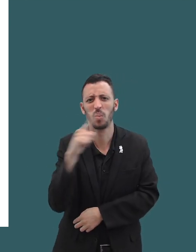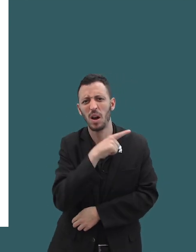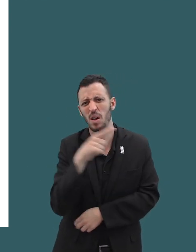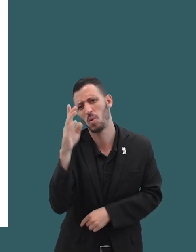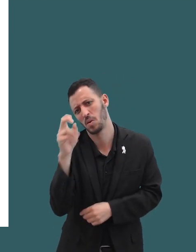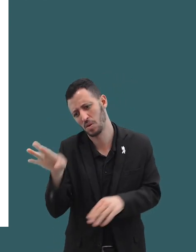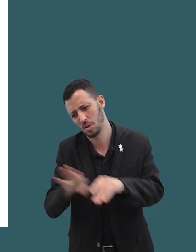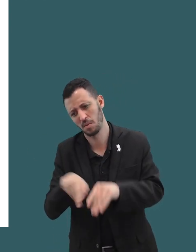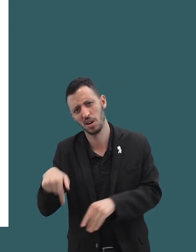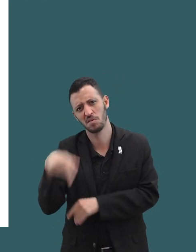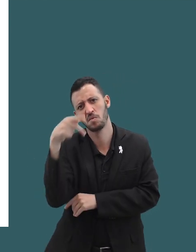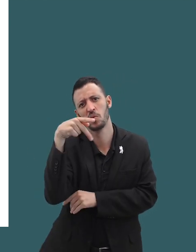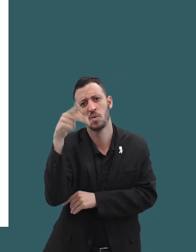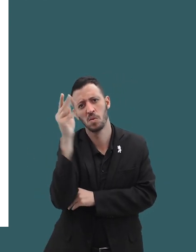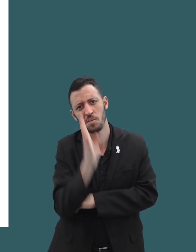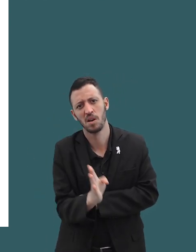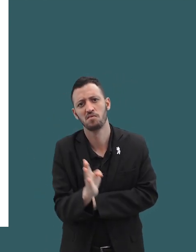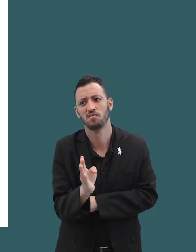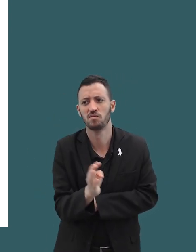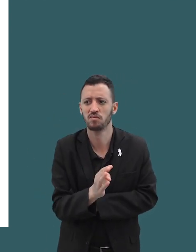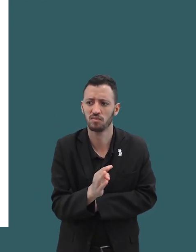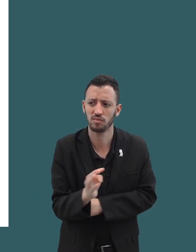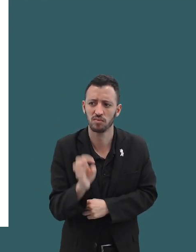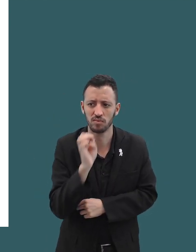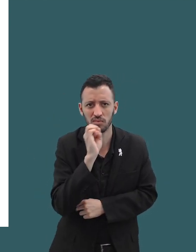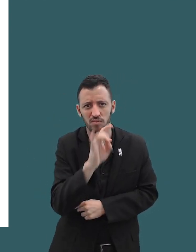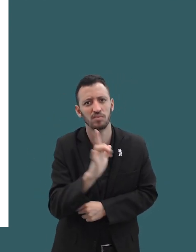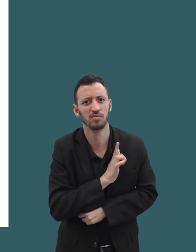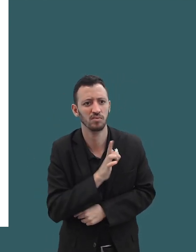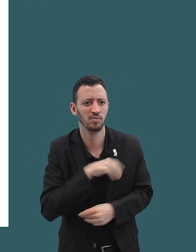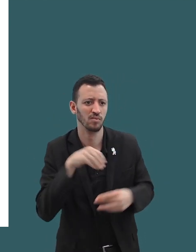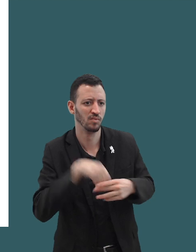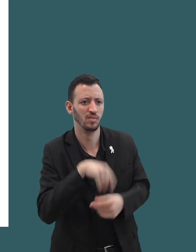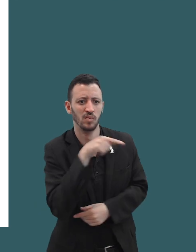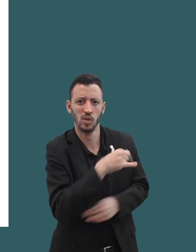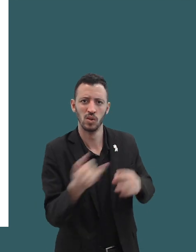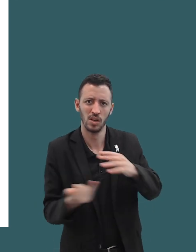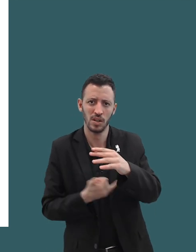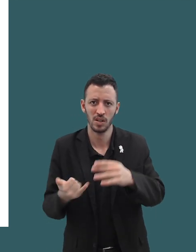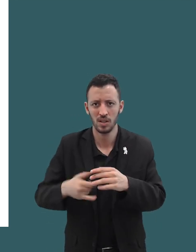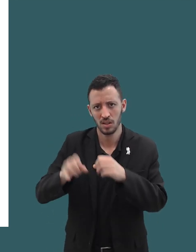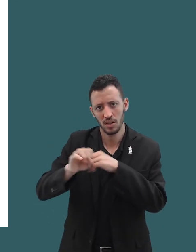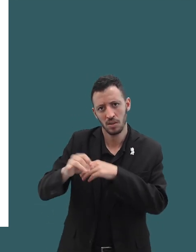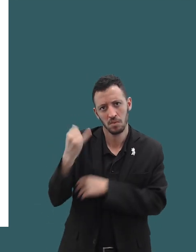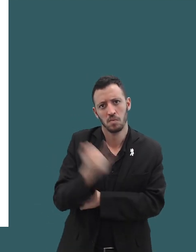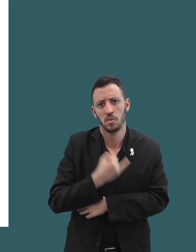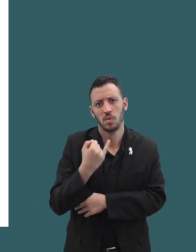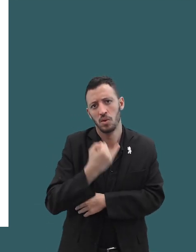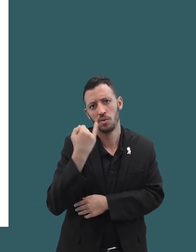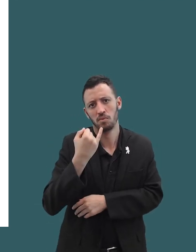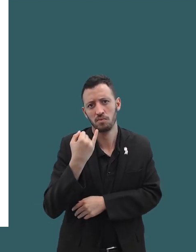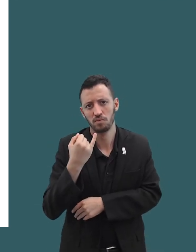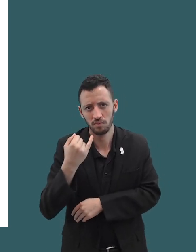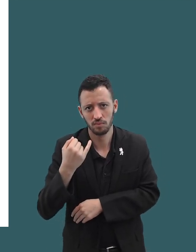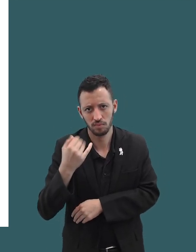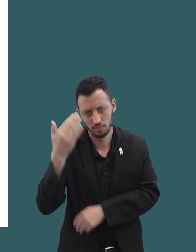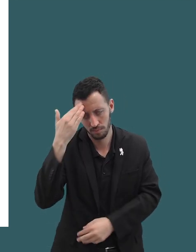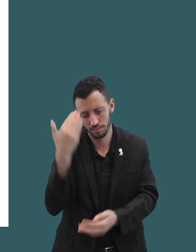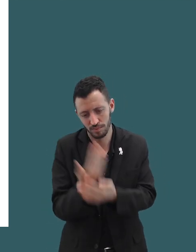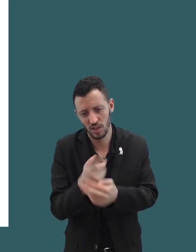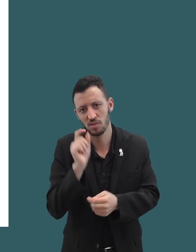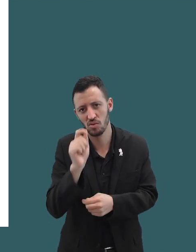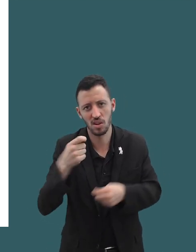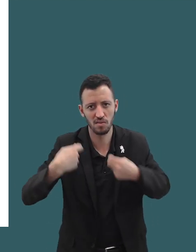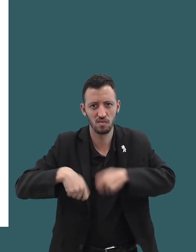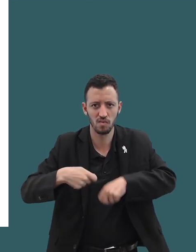com professores maçoares da USP. Mas, então, se existe a institucionalização da educação midiática, que é fundamental, acredito que é necessário